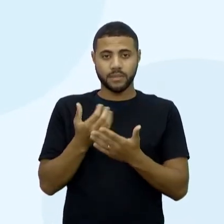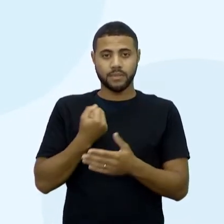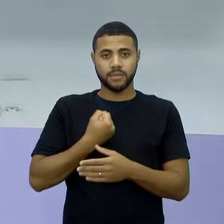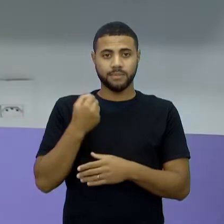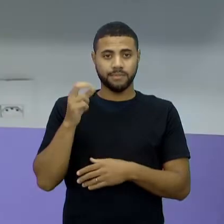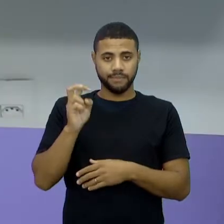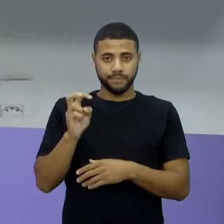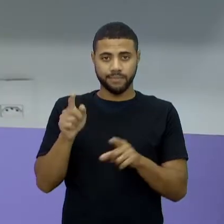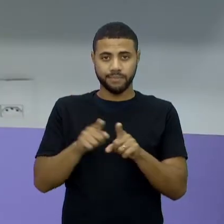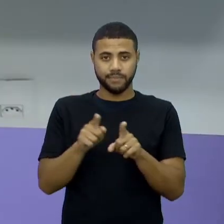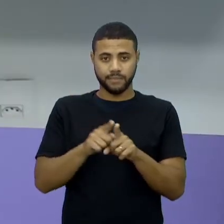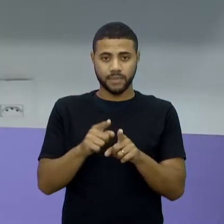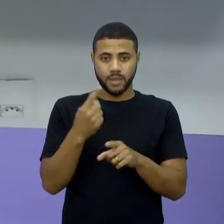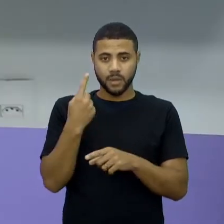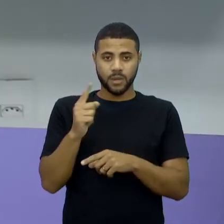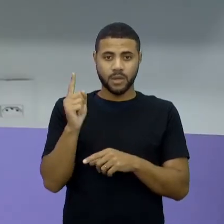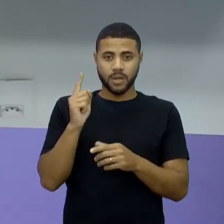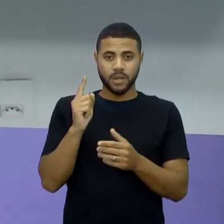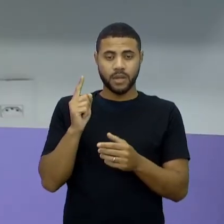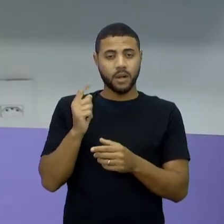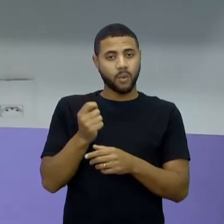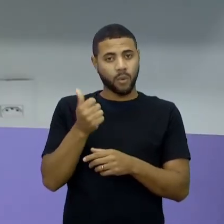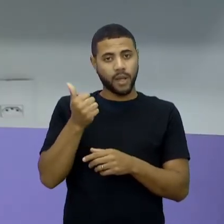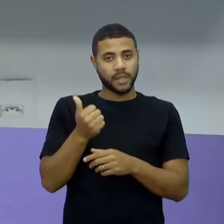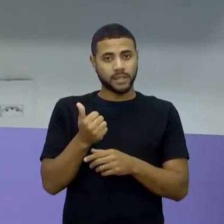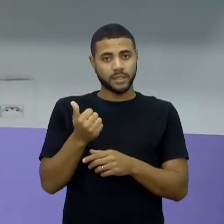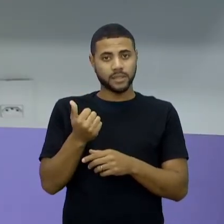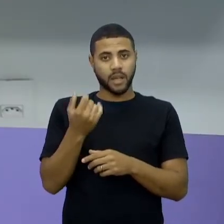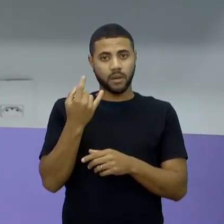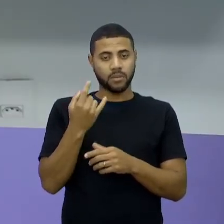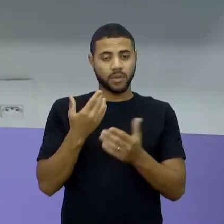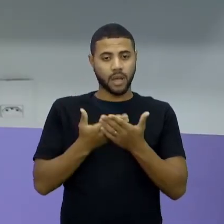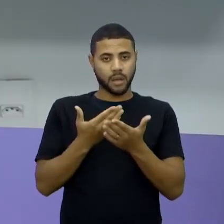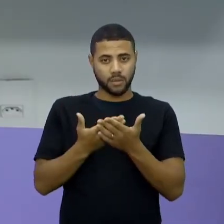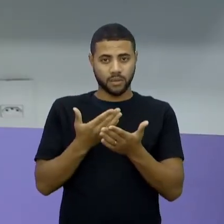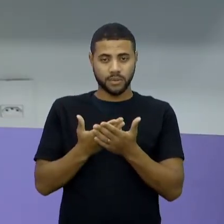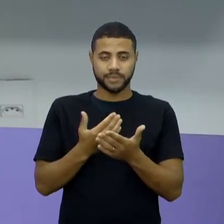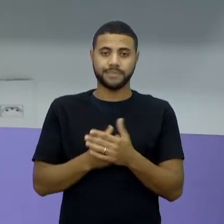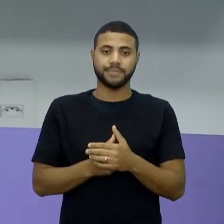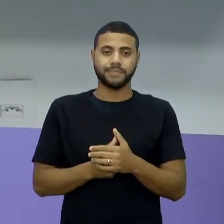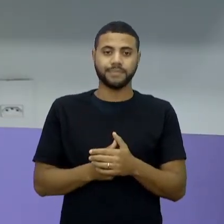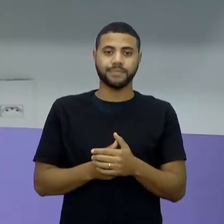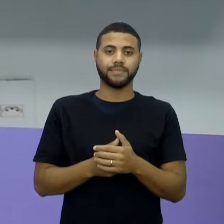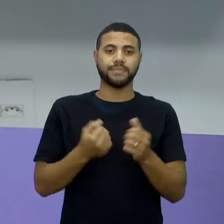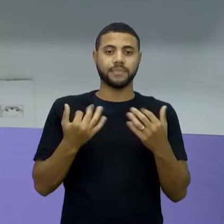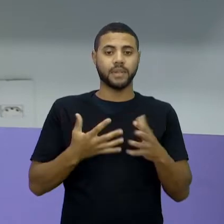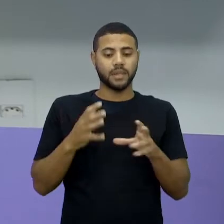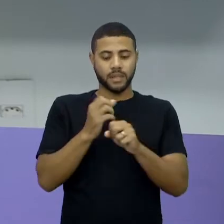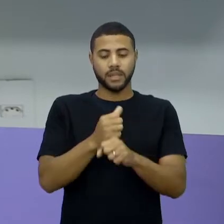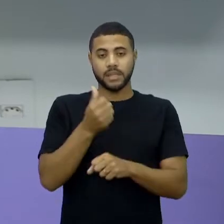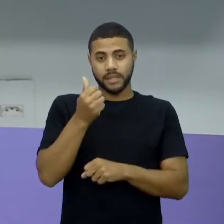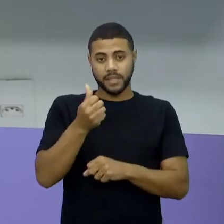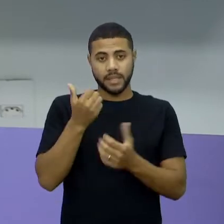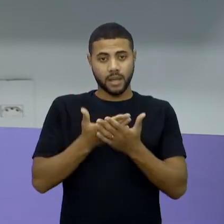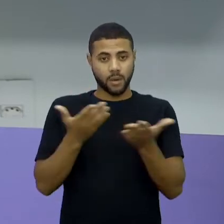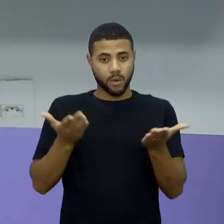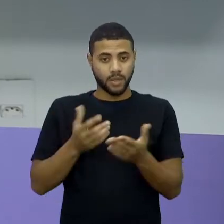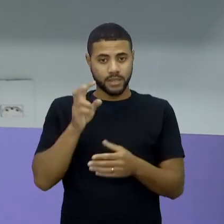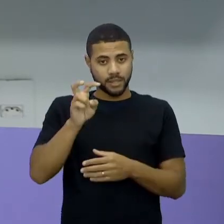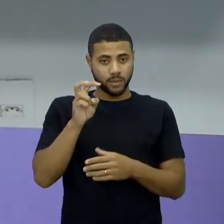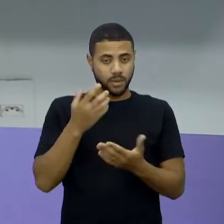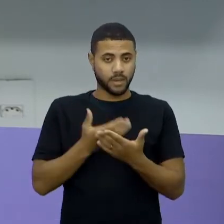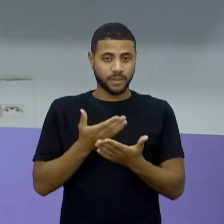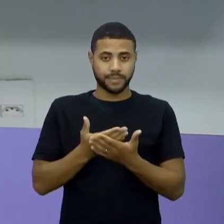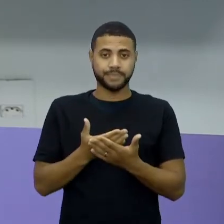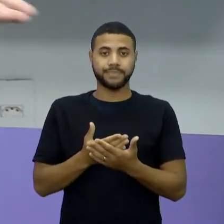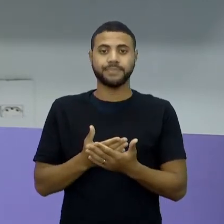5, que é a penúltima aula, né, do nosso componente. Nós teremos, então, um total de 6 aulas na nossa atividade 5.